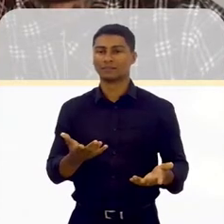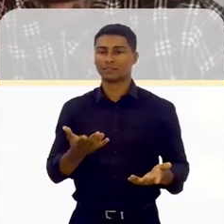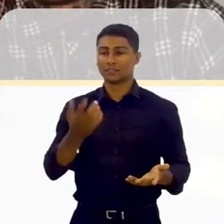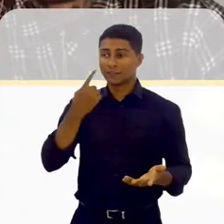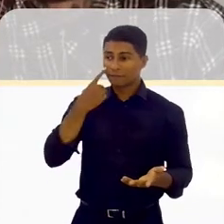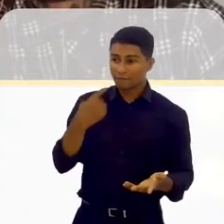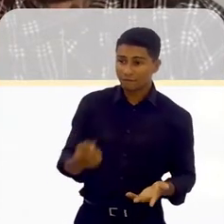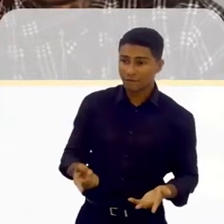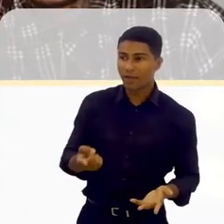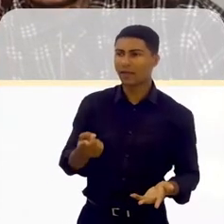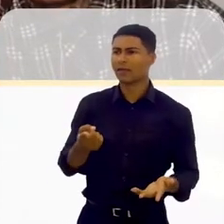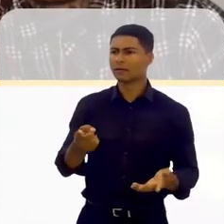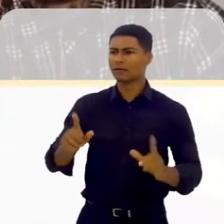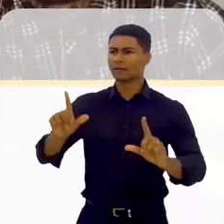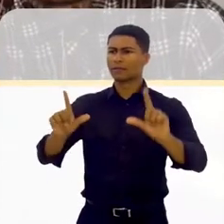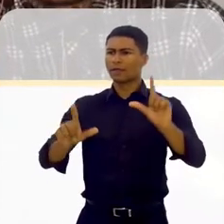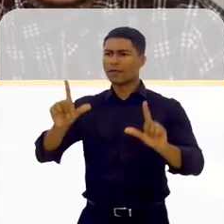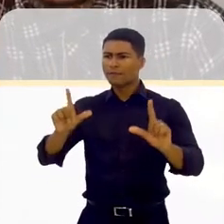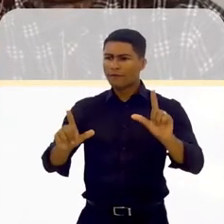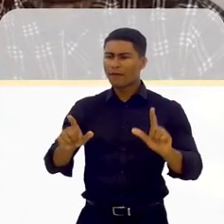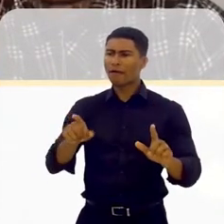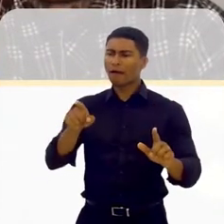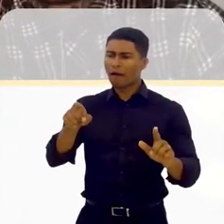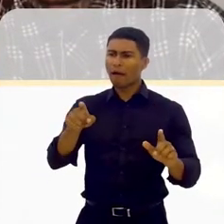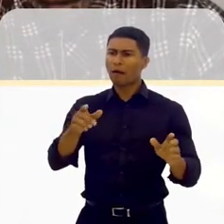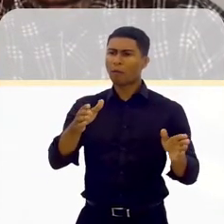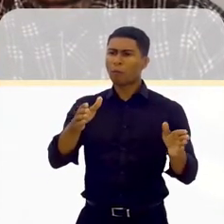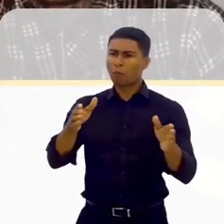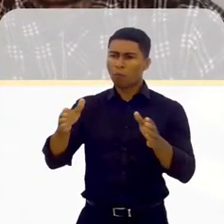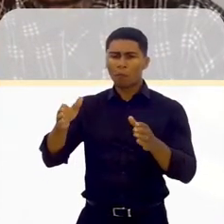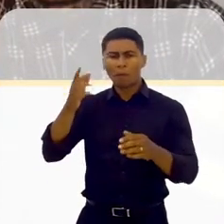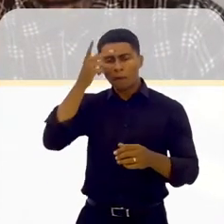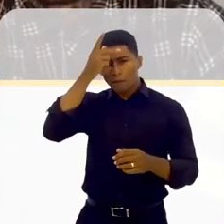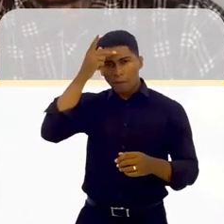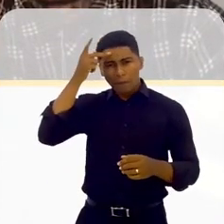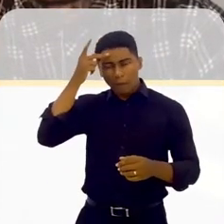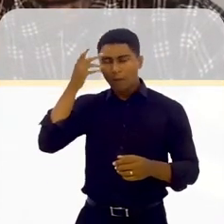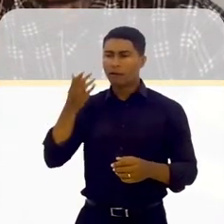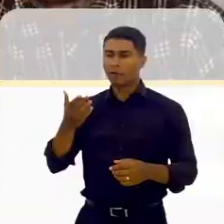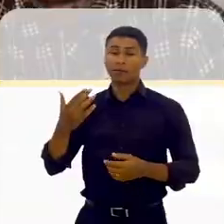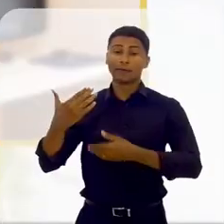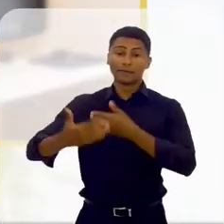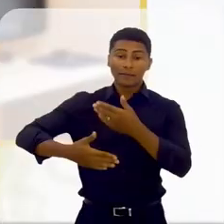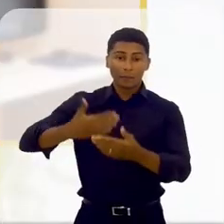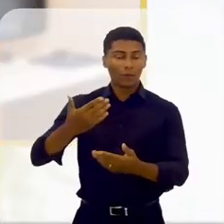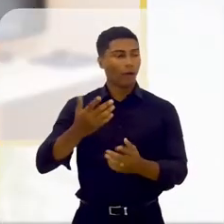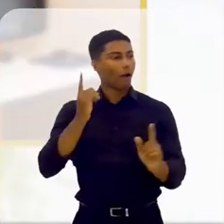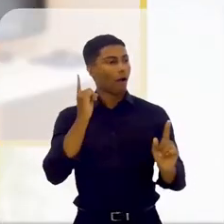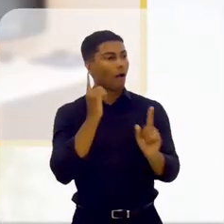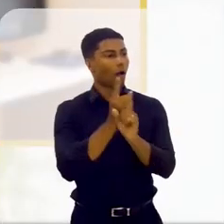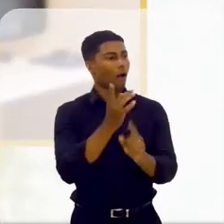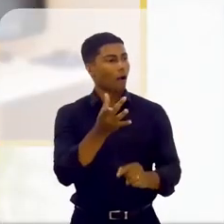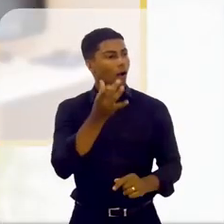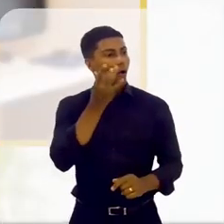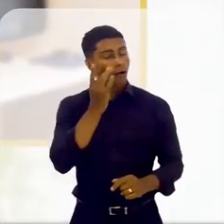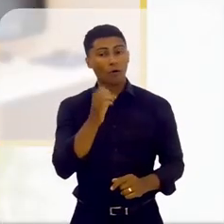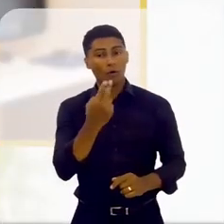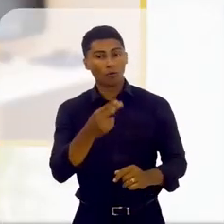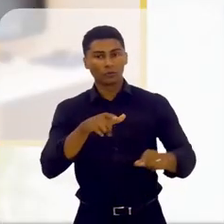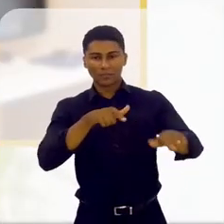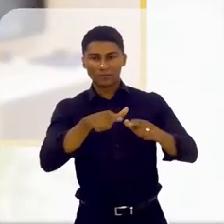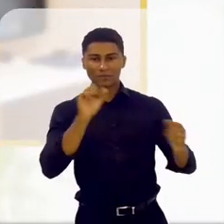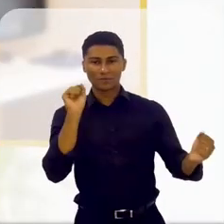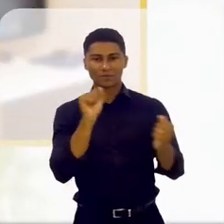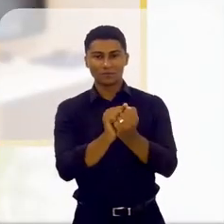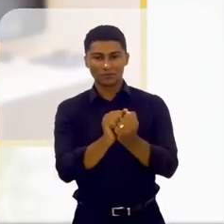alguém ou vê alguém na televisão novinho e de repente a gente dá de cara com aquela pessoa ou se vê trabalhando